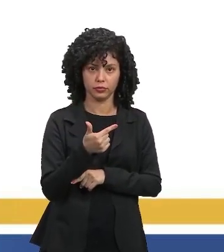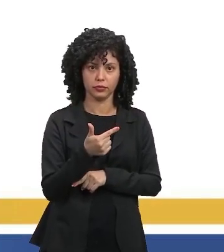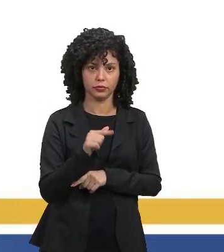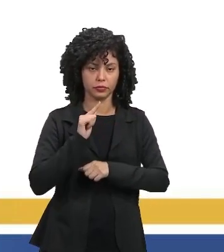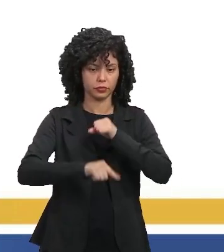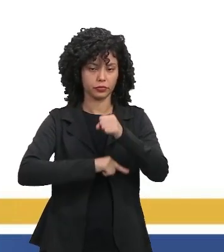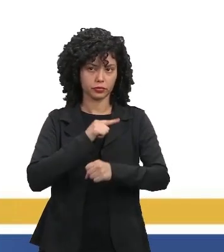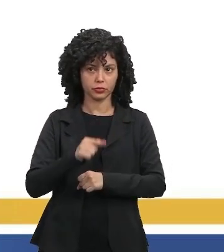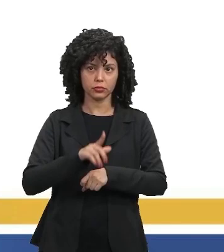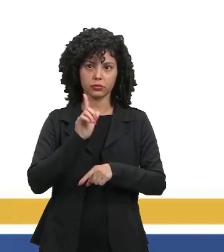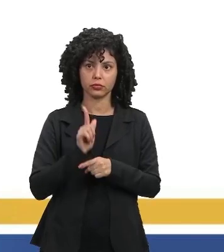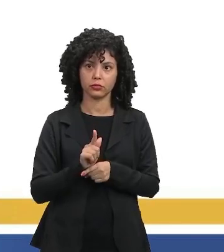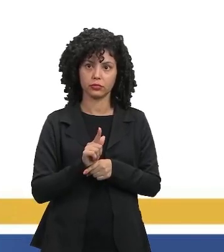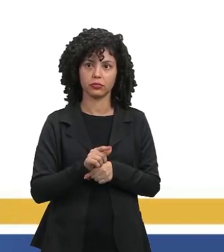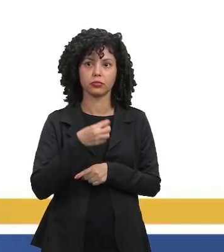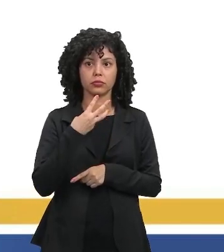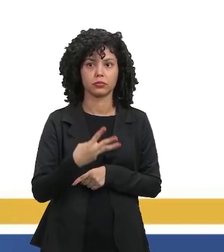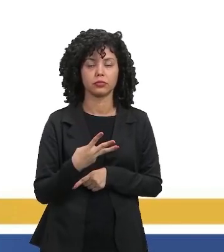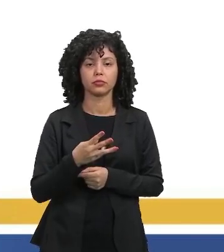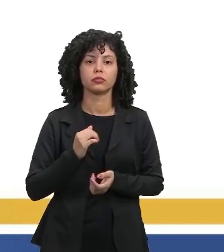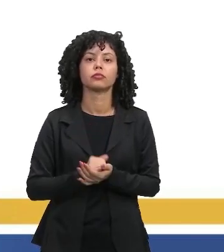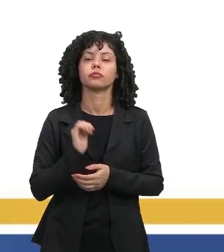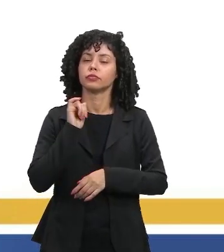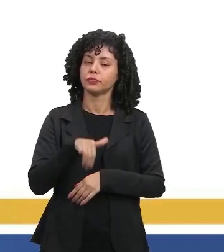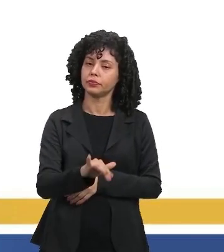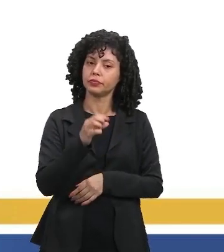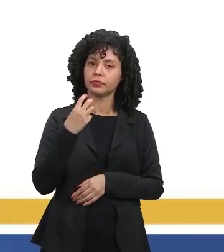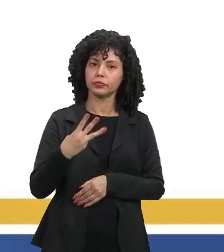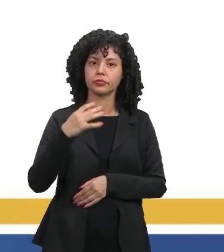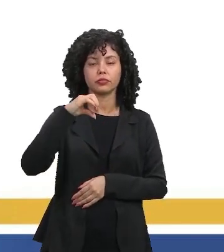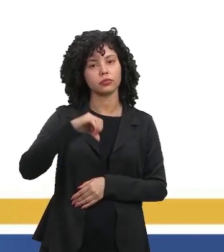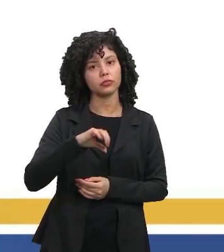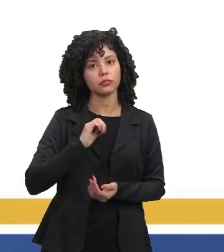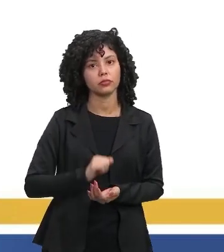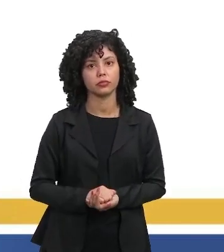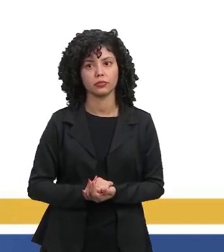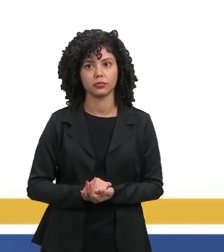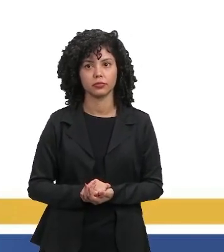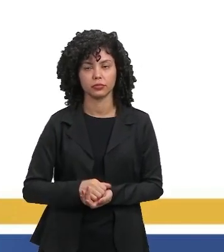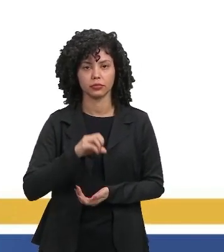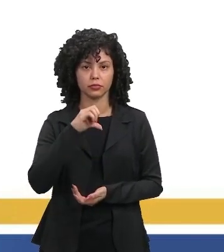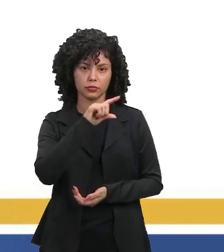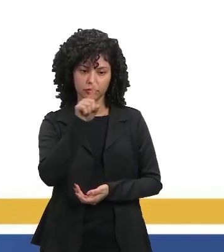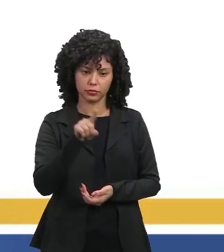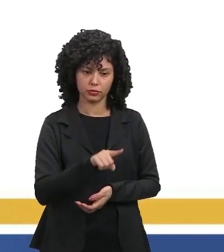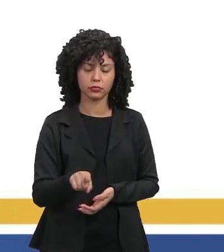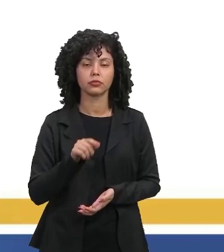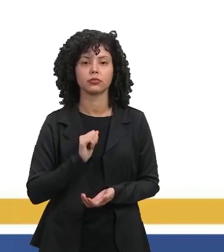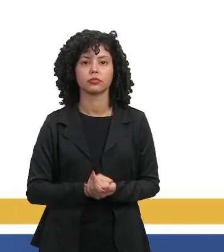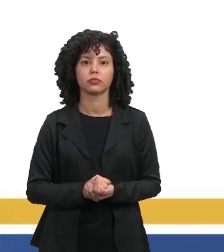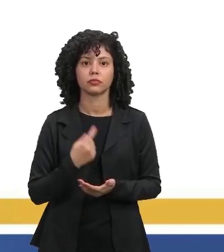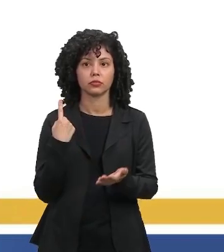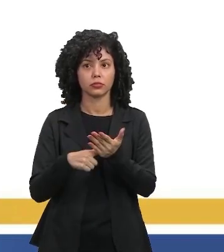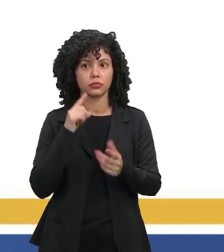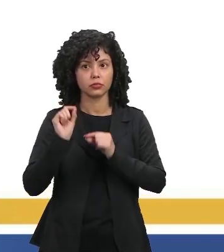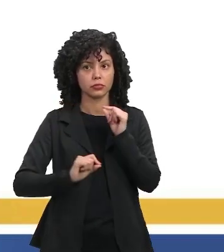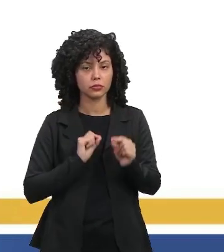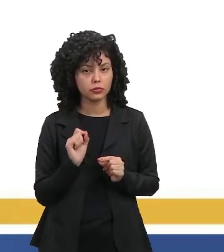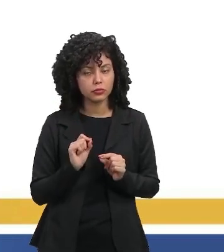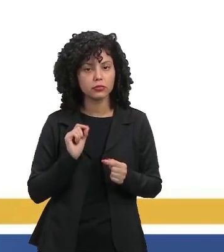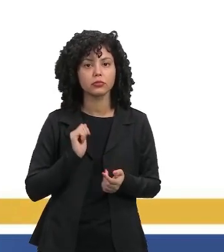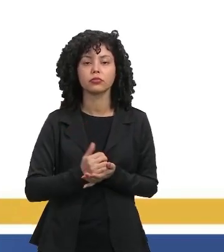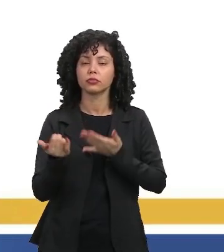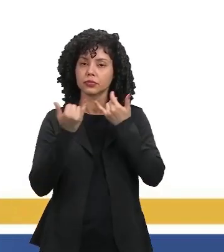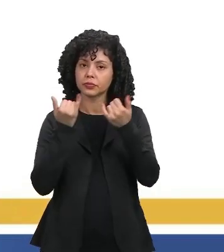de G, três átomos de Y e nove átomos de Z. Considerando essas